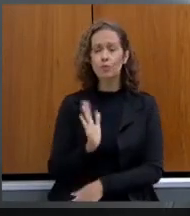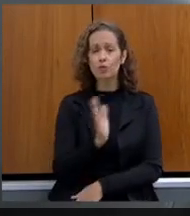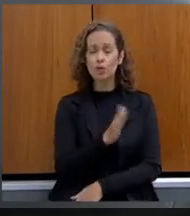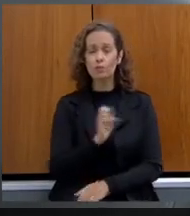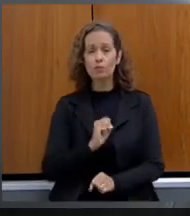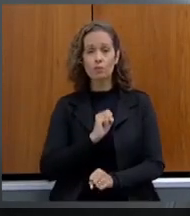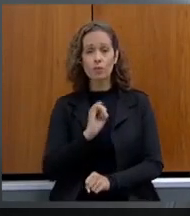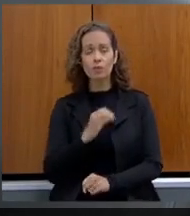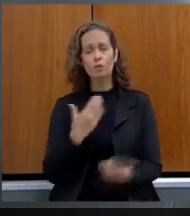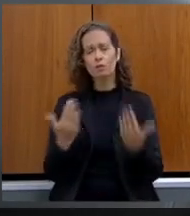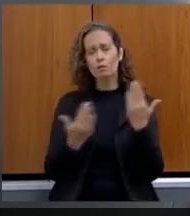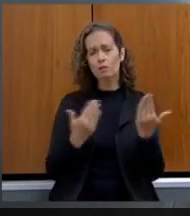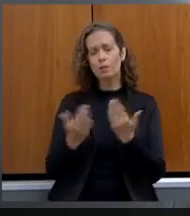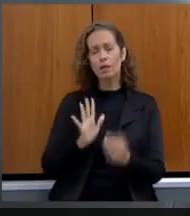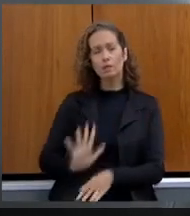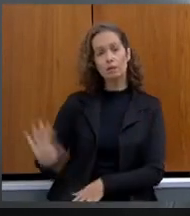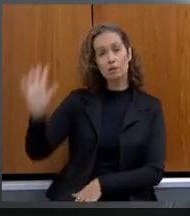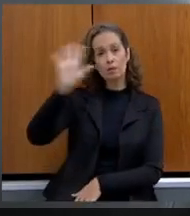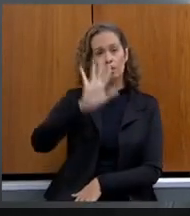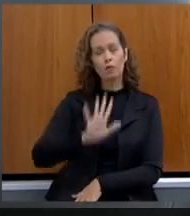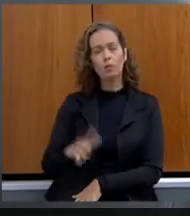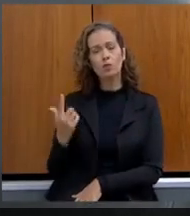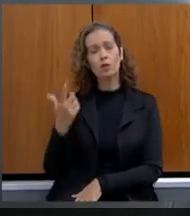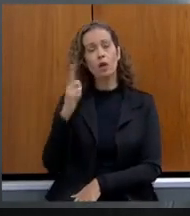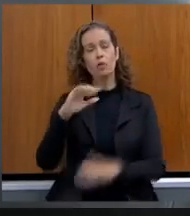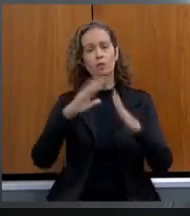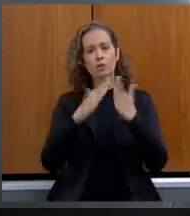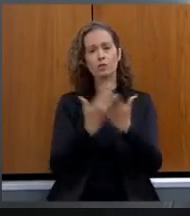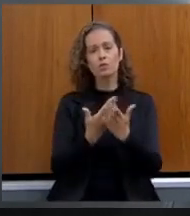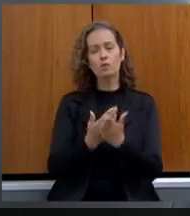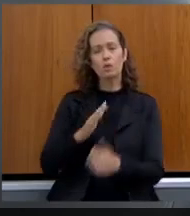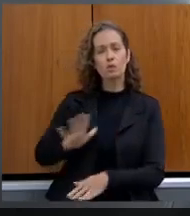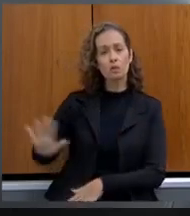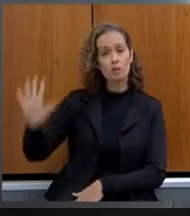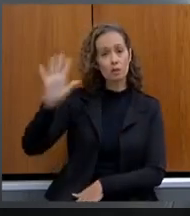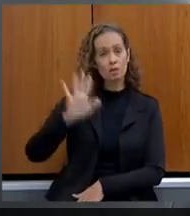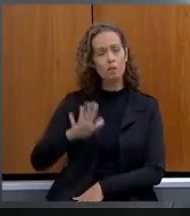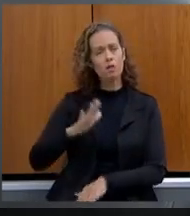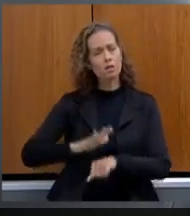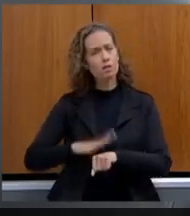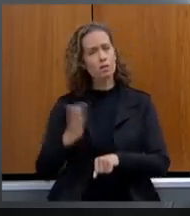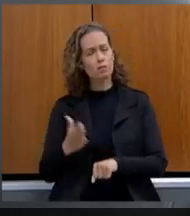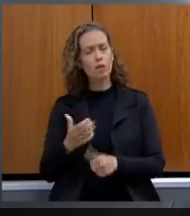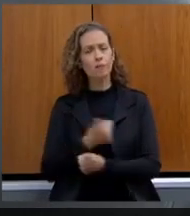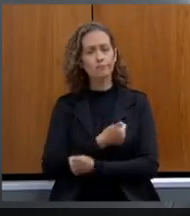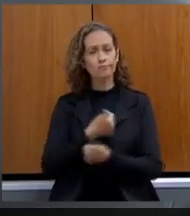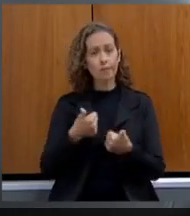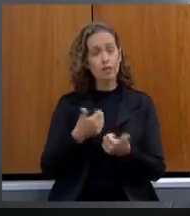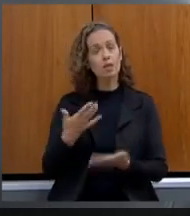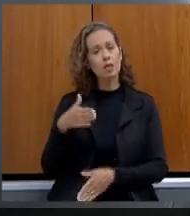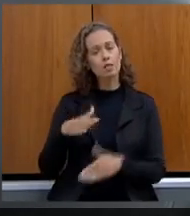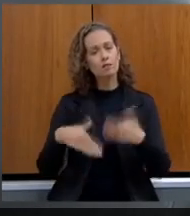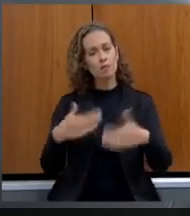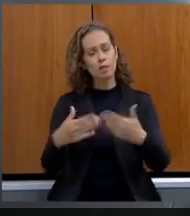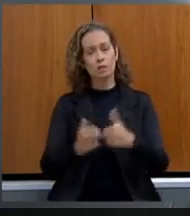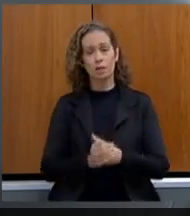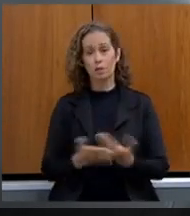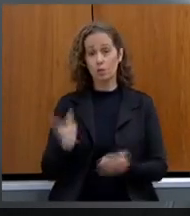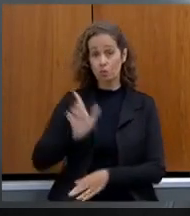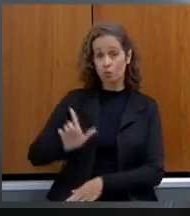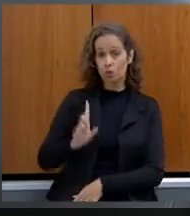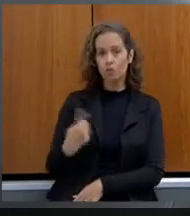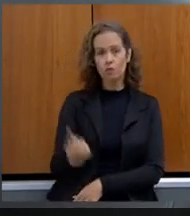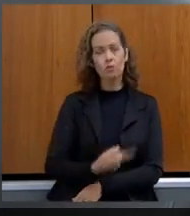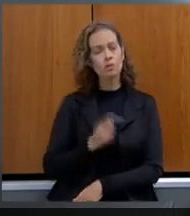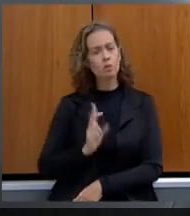nacionalmente as demais redes né públicas nacionais mais eficiente nesse processo né claro que a gente